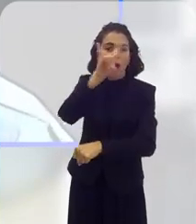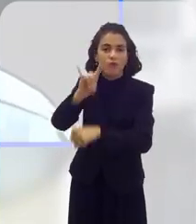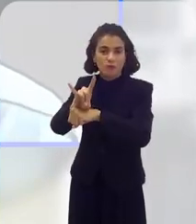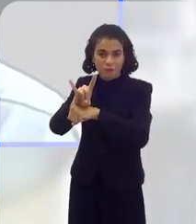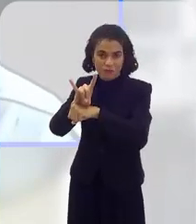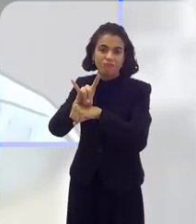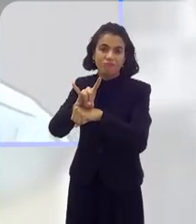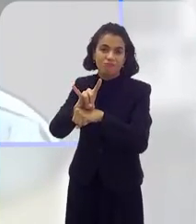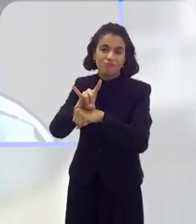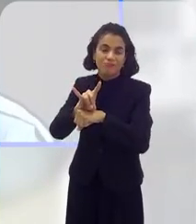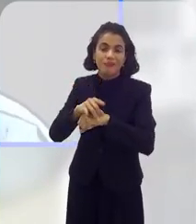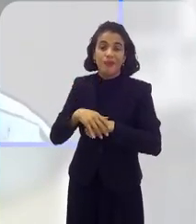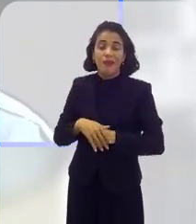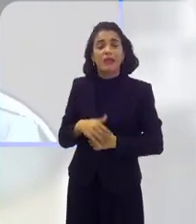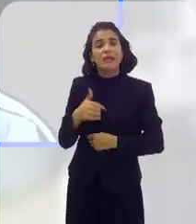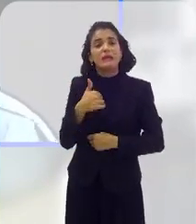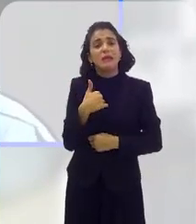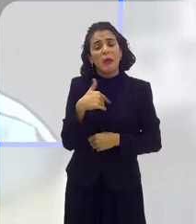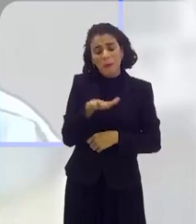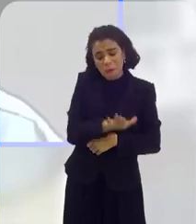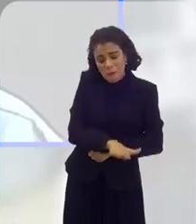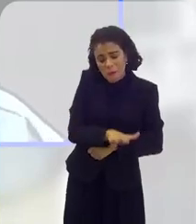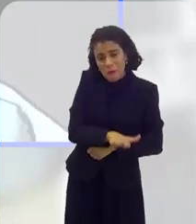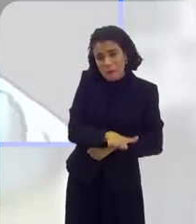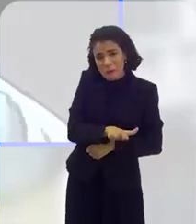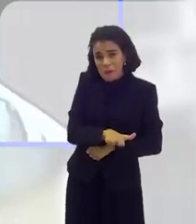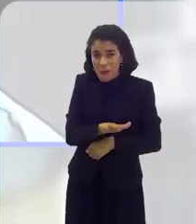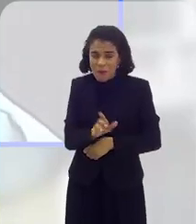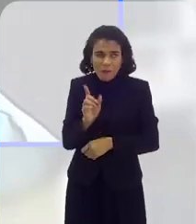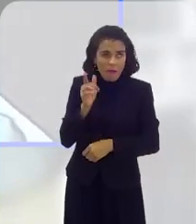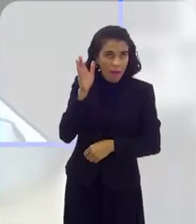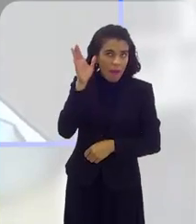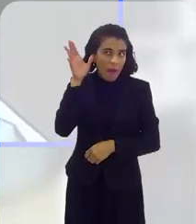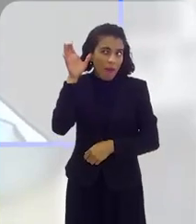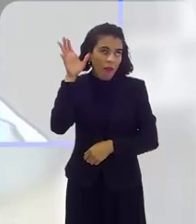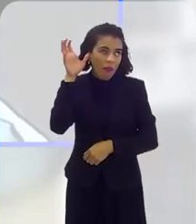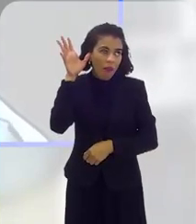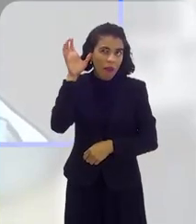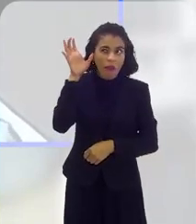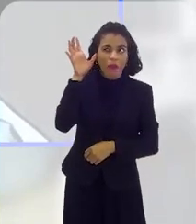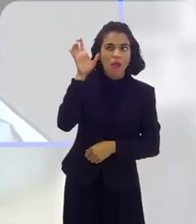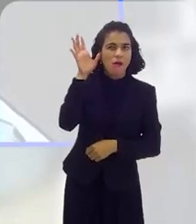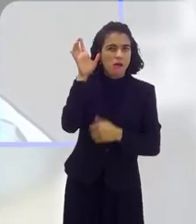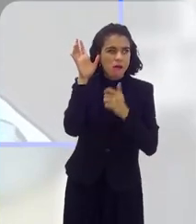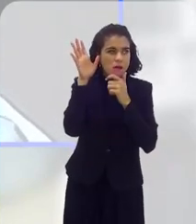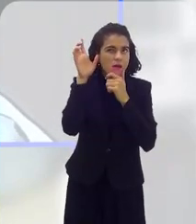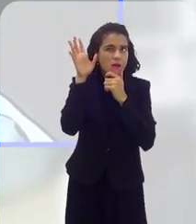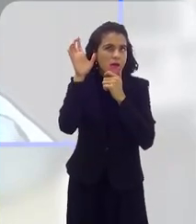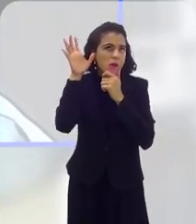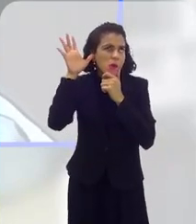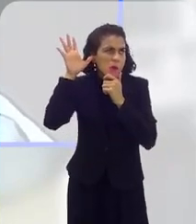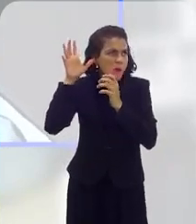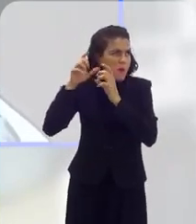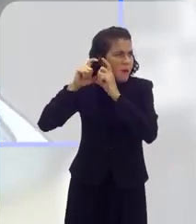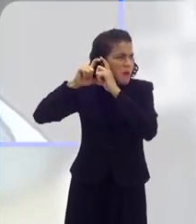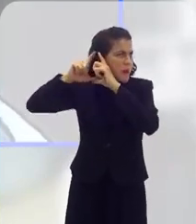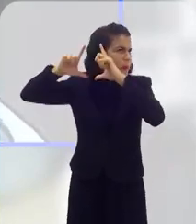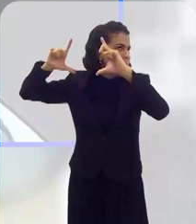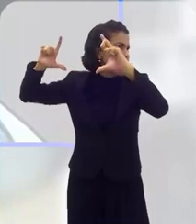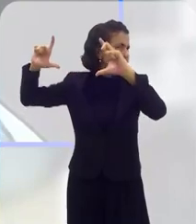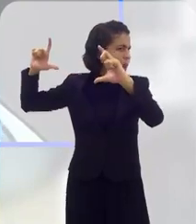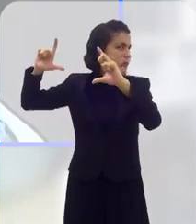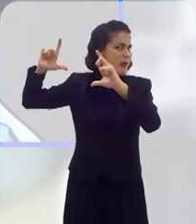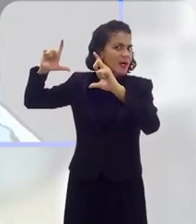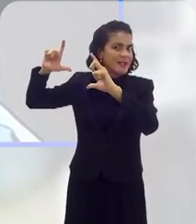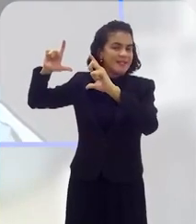um adultério. E eu, criança, estava por ali por perto, me liguei, estiquei o